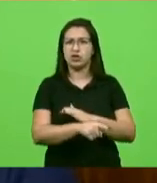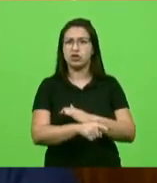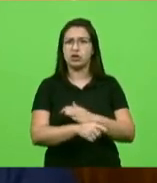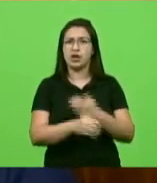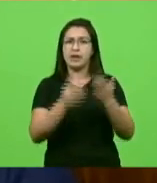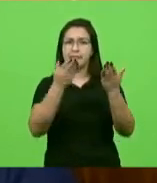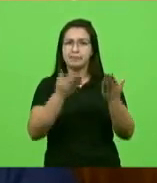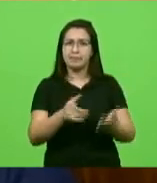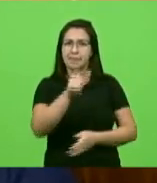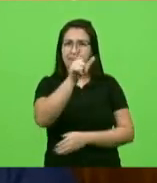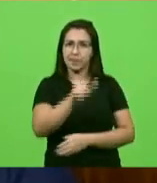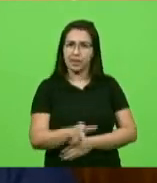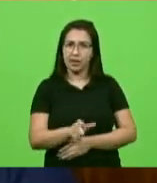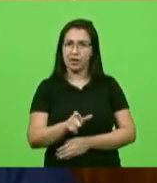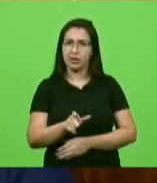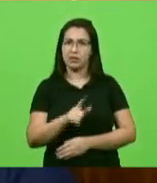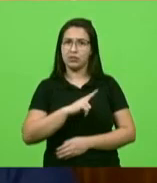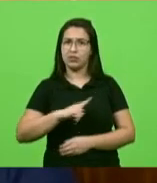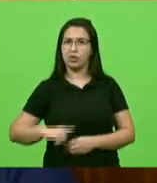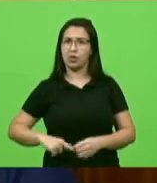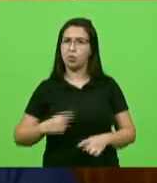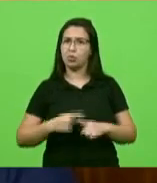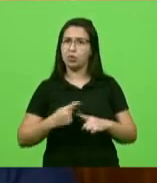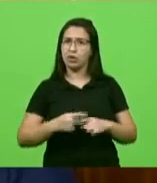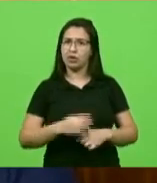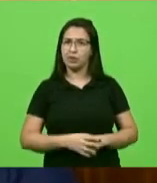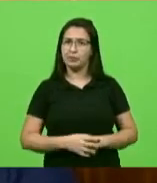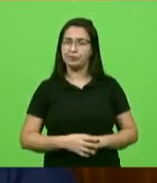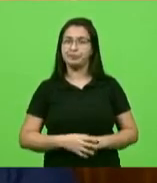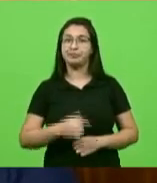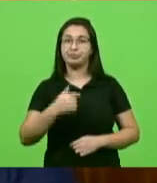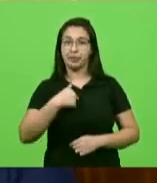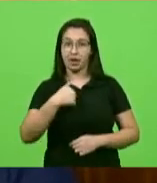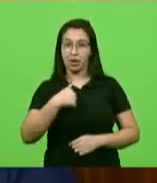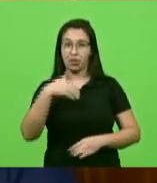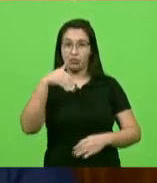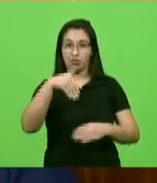o representado? O meu voto, senhor presidente.